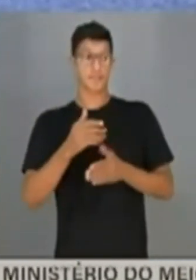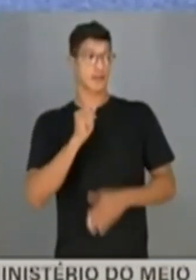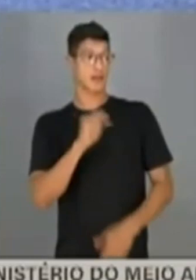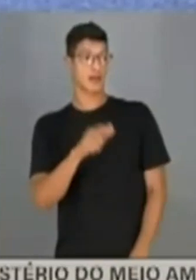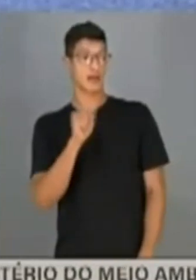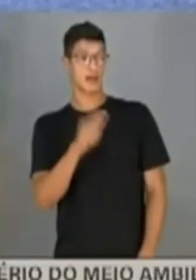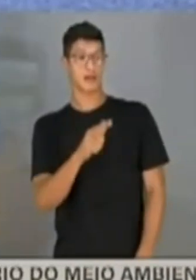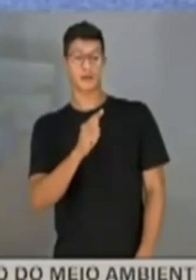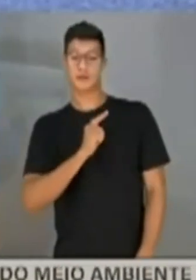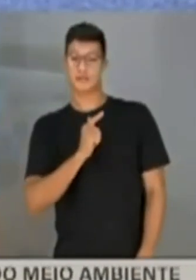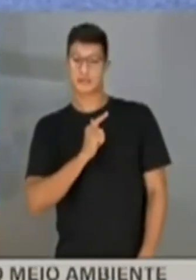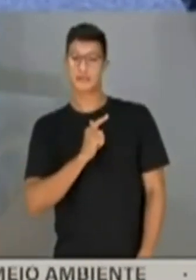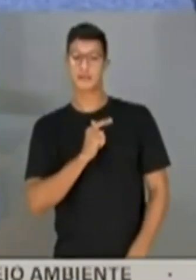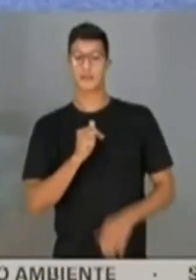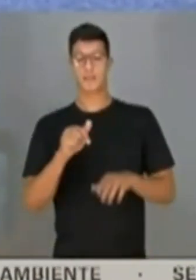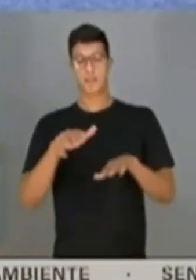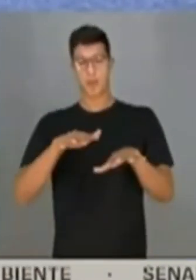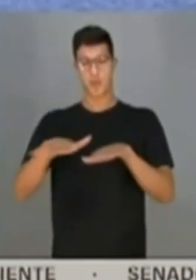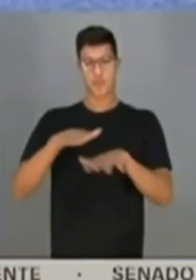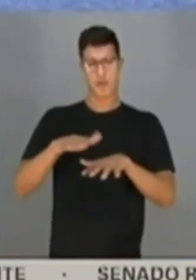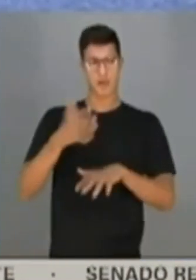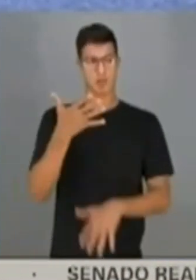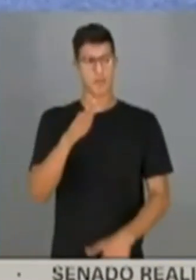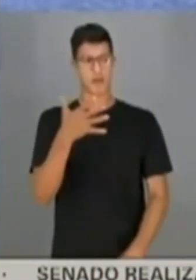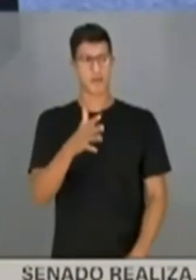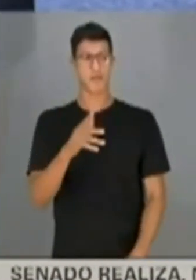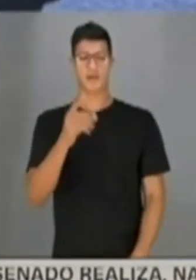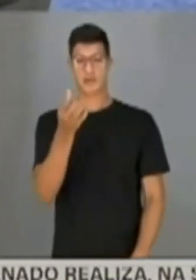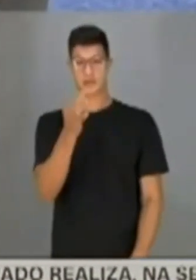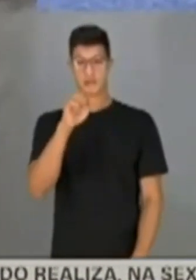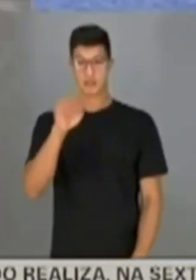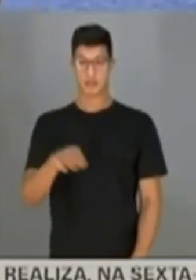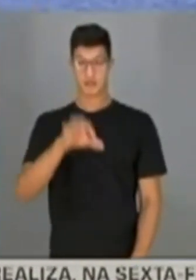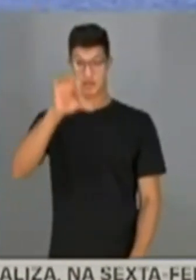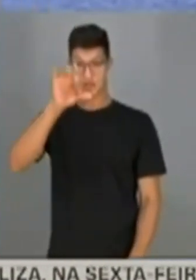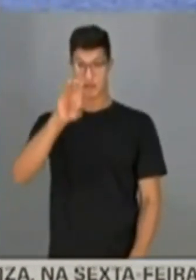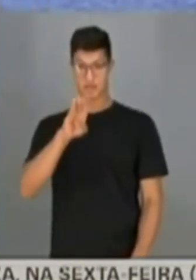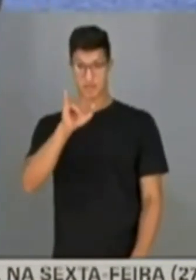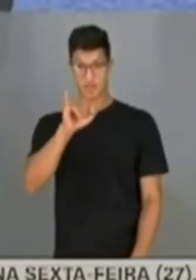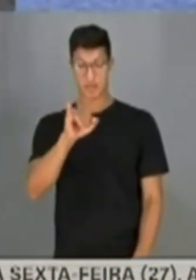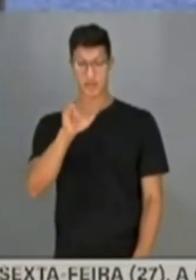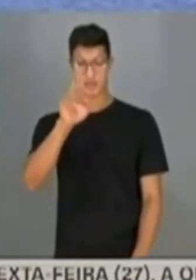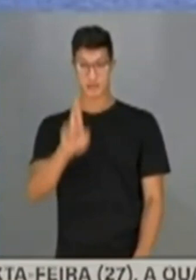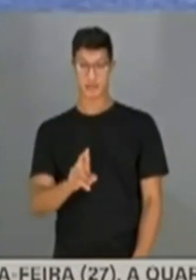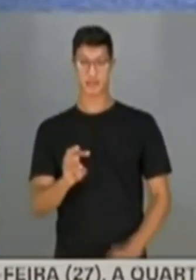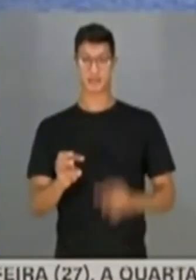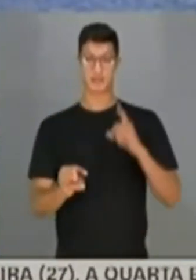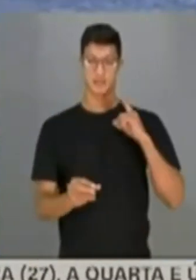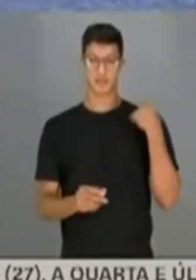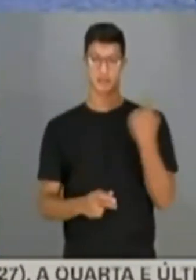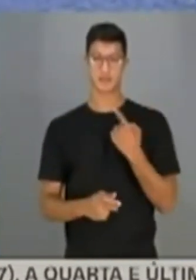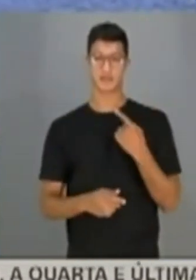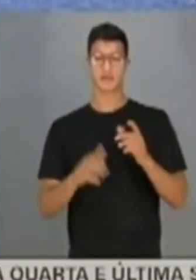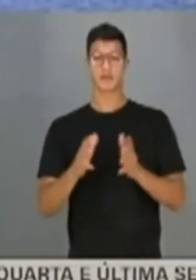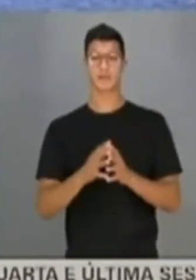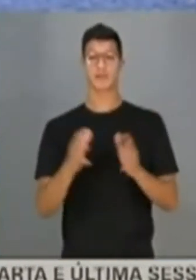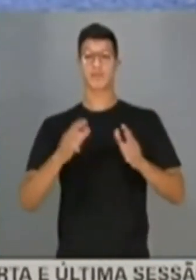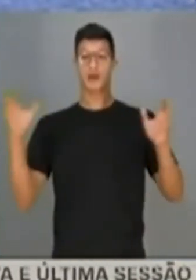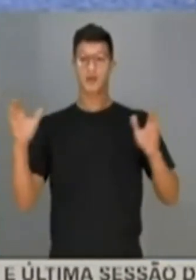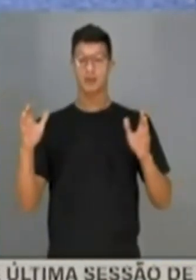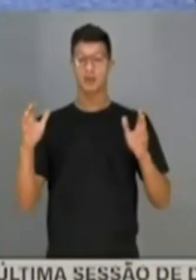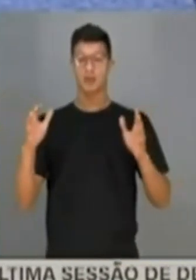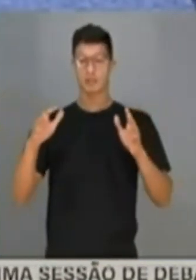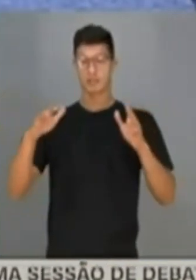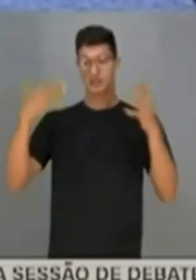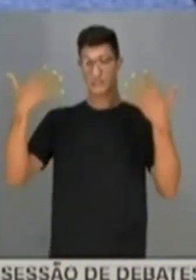agosto, movimentando um total de 6,9 bilhões de reais no maior